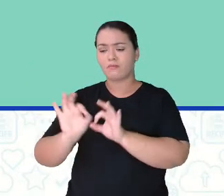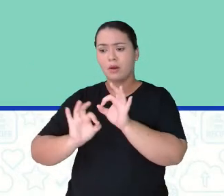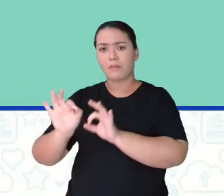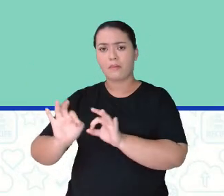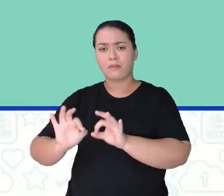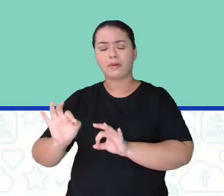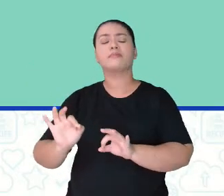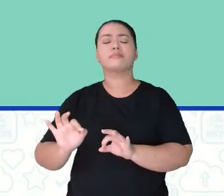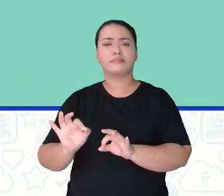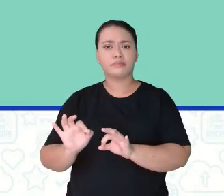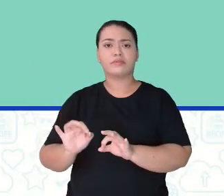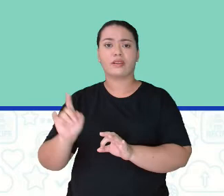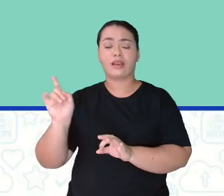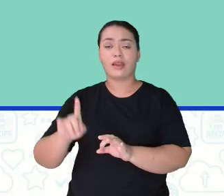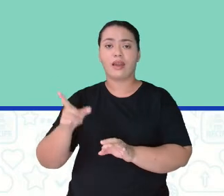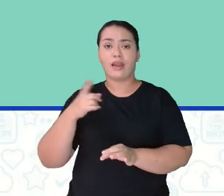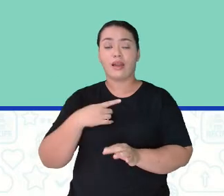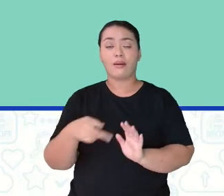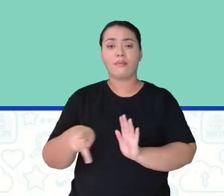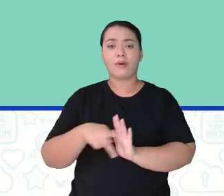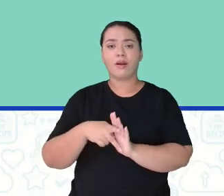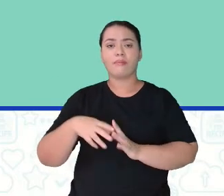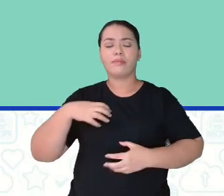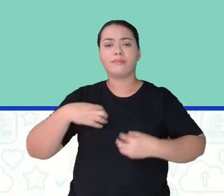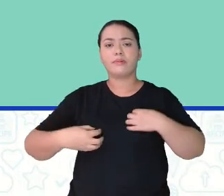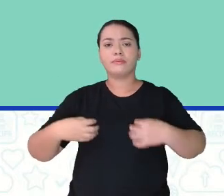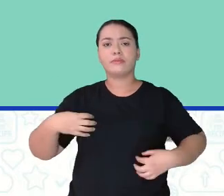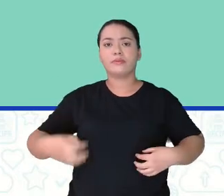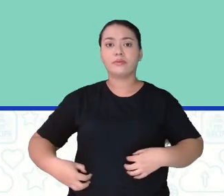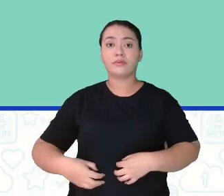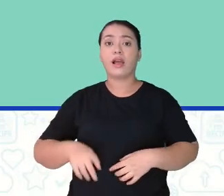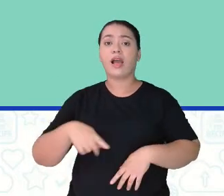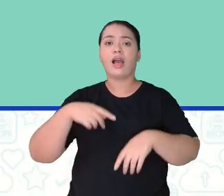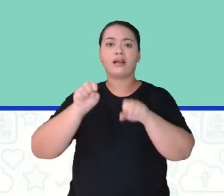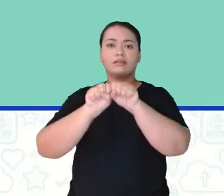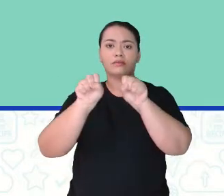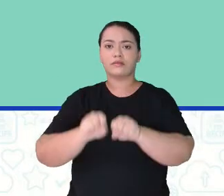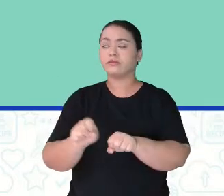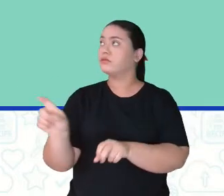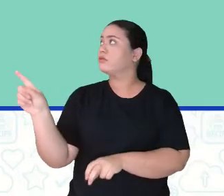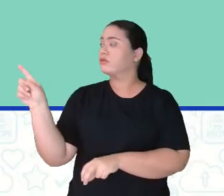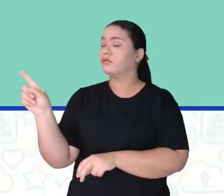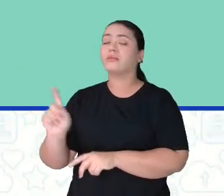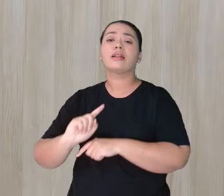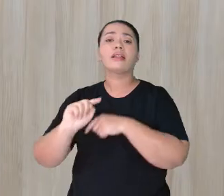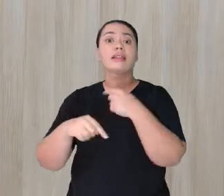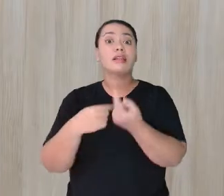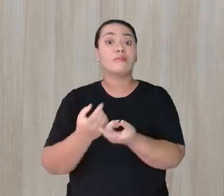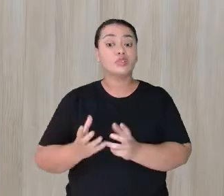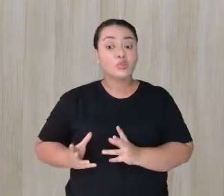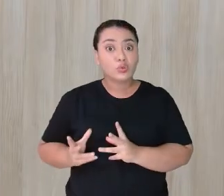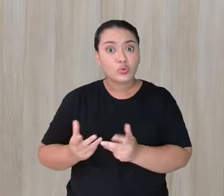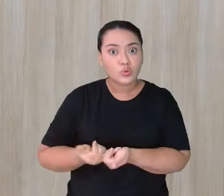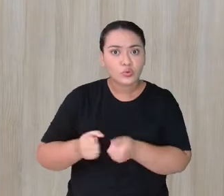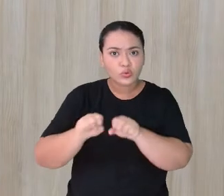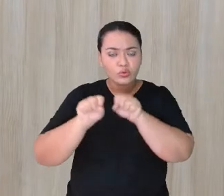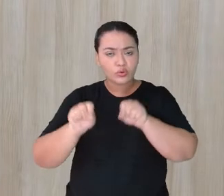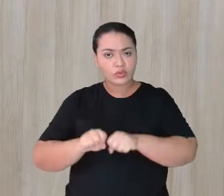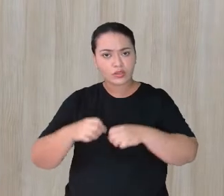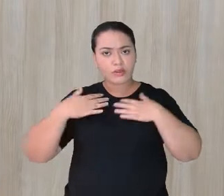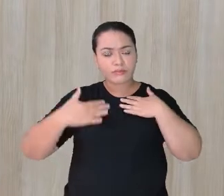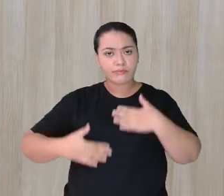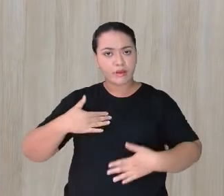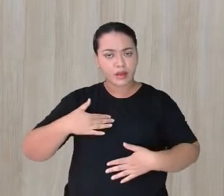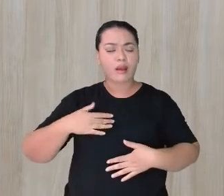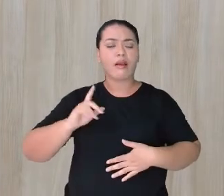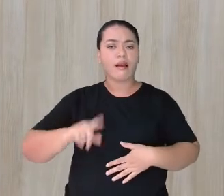constituídos, os vários órgãos que o nosso corpo possui, vão constituir os sistemas. E depois, todos os sistemas funcionando,